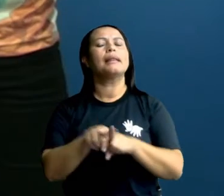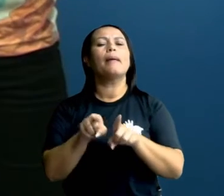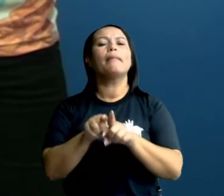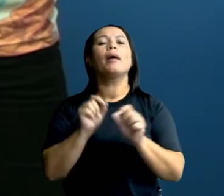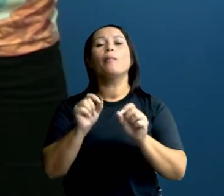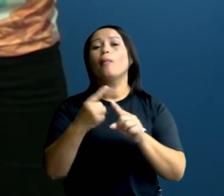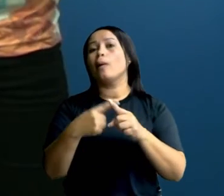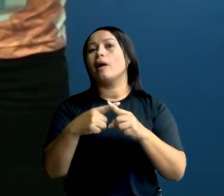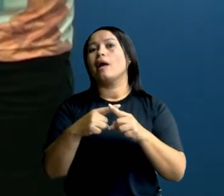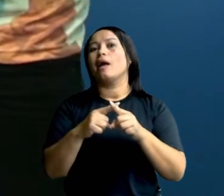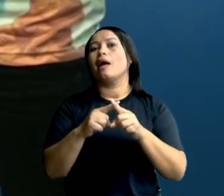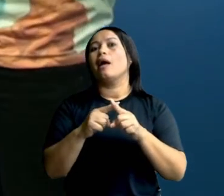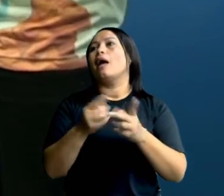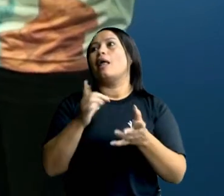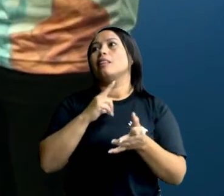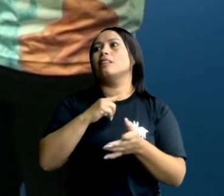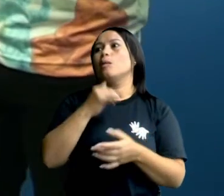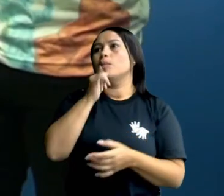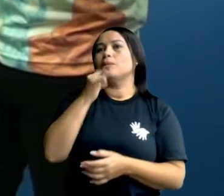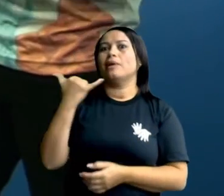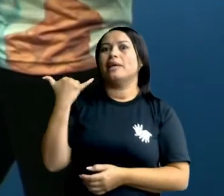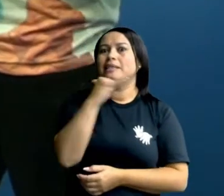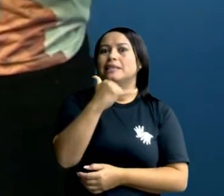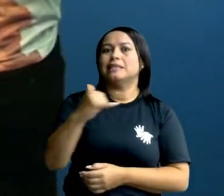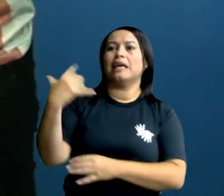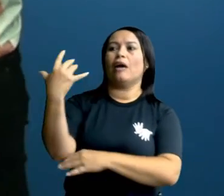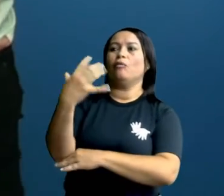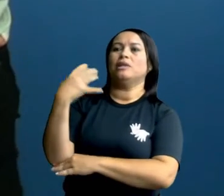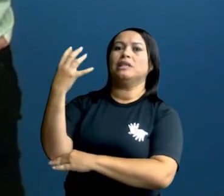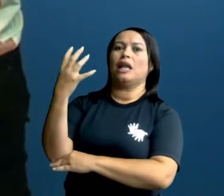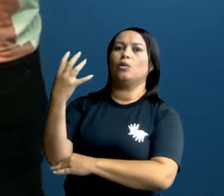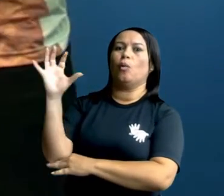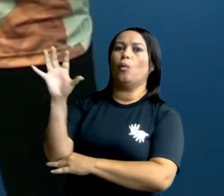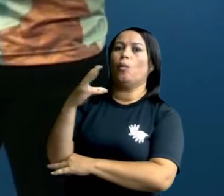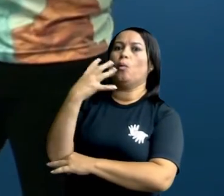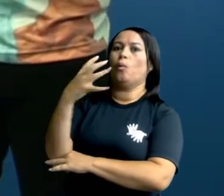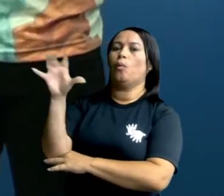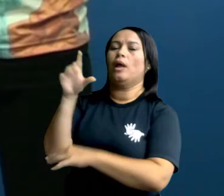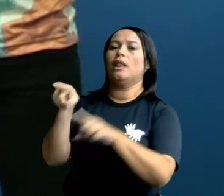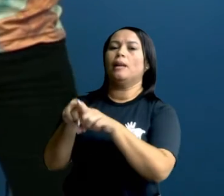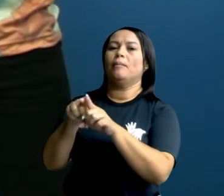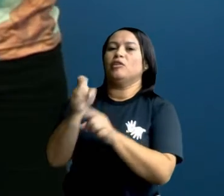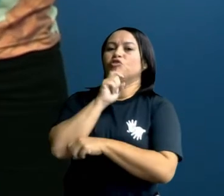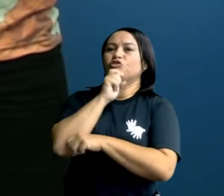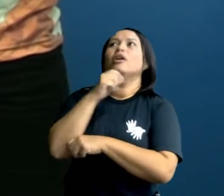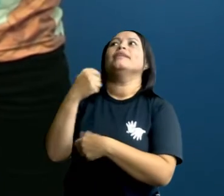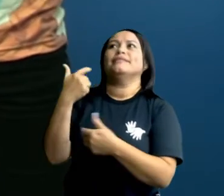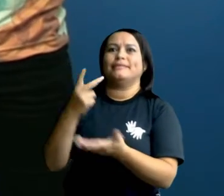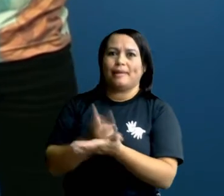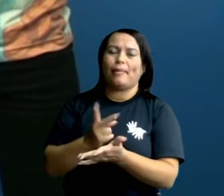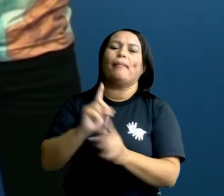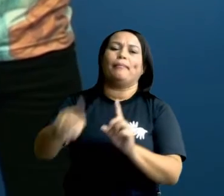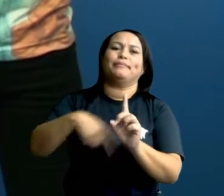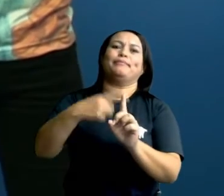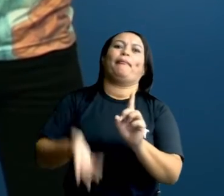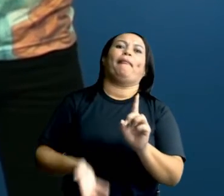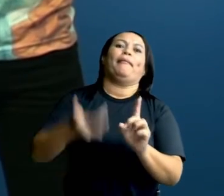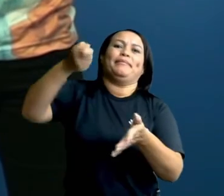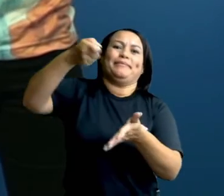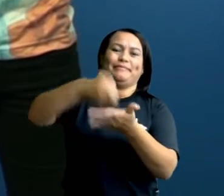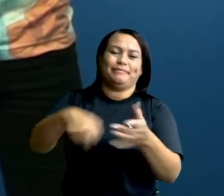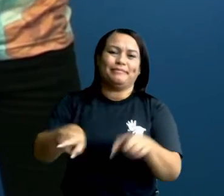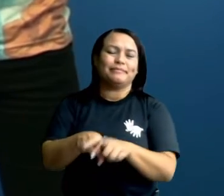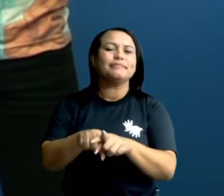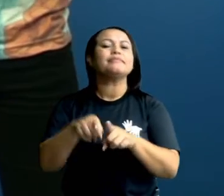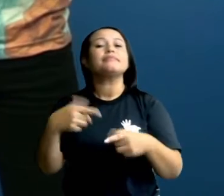conta de ar-condicionado, ventiladores, né, para tentar se refrescar um pouco mais. No caso do inverno, é a estação que se caracteriza por ser